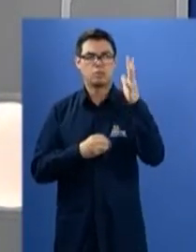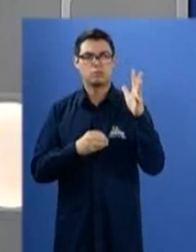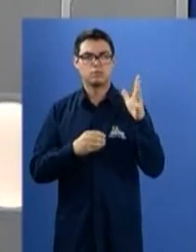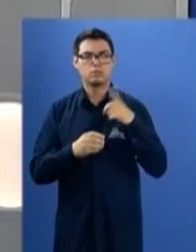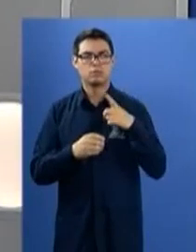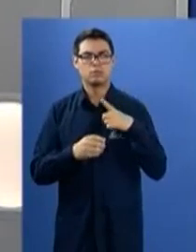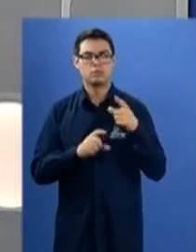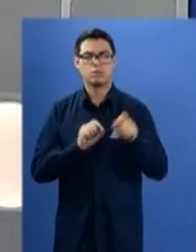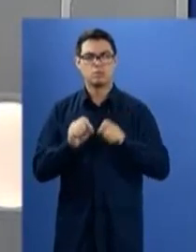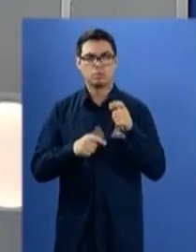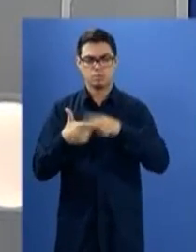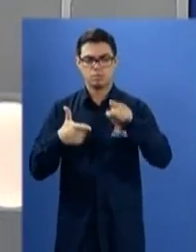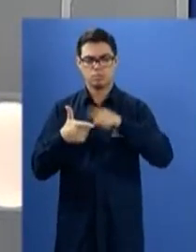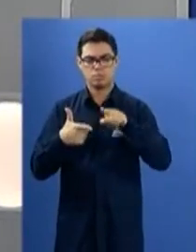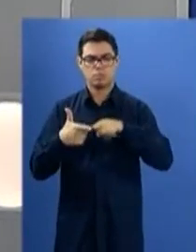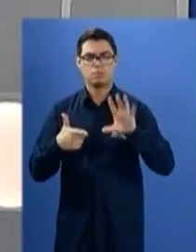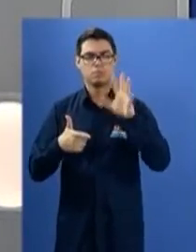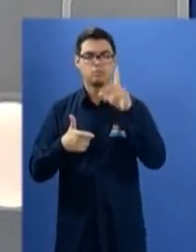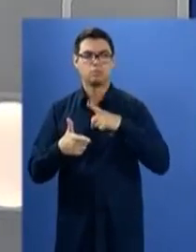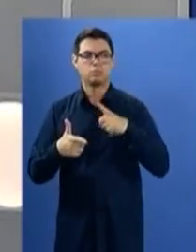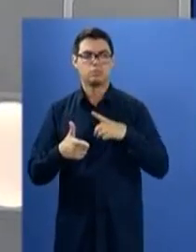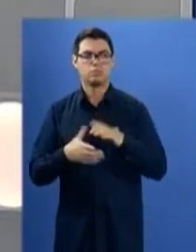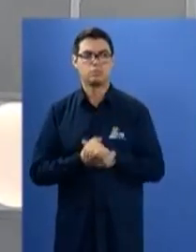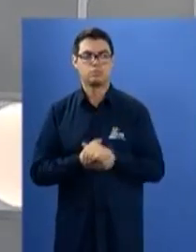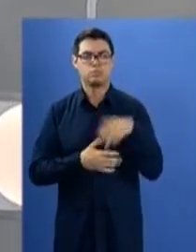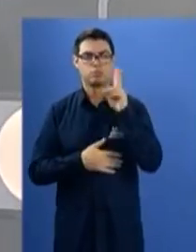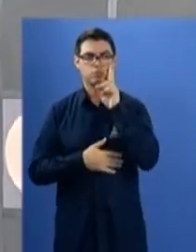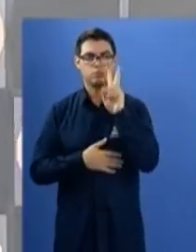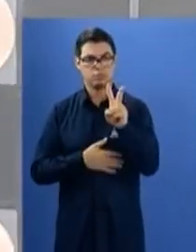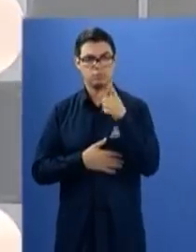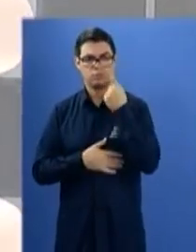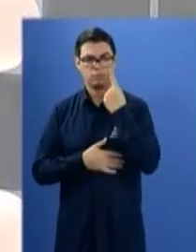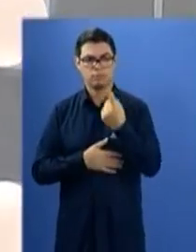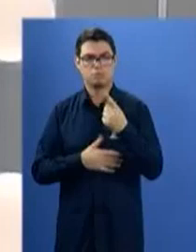ocorrência de algum problema. Veja comigo aqui.